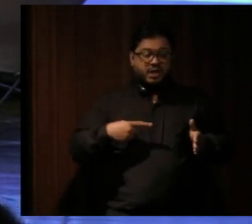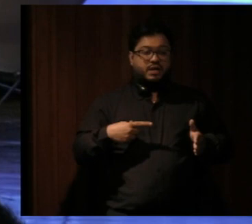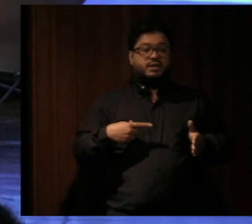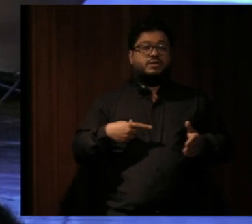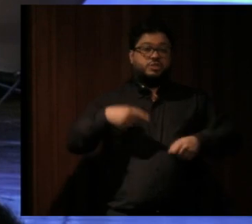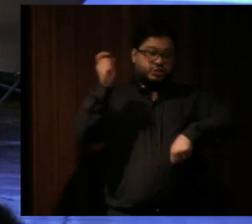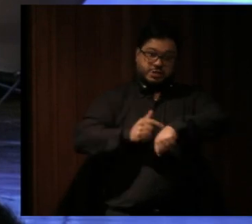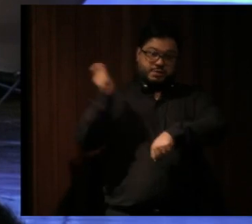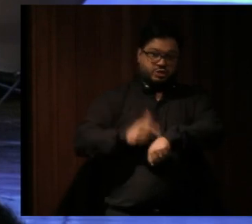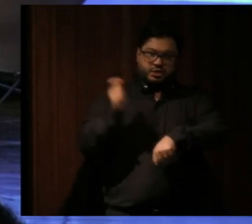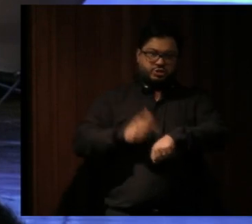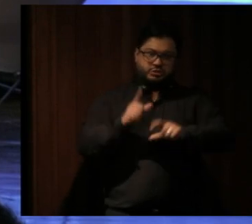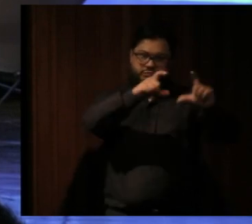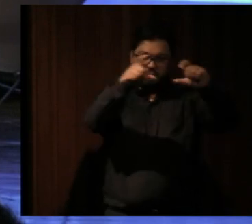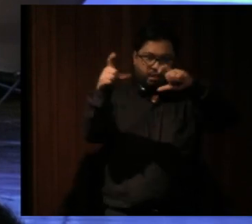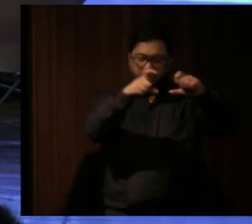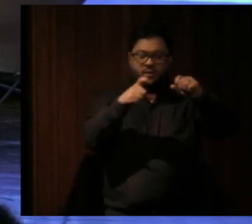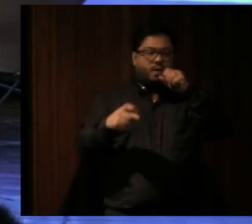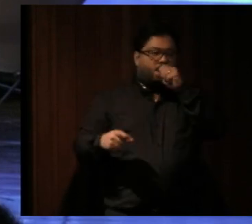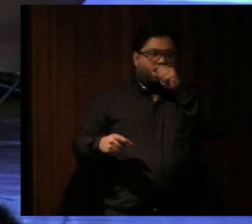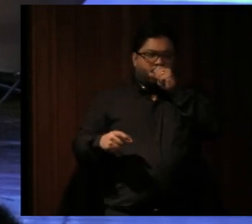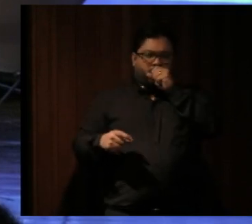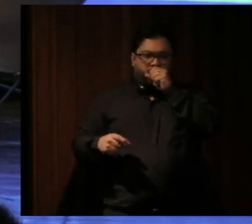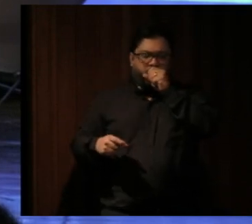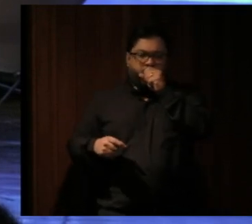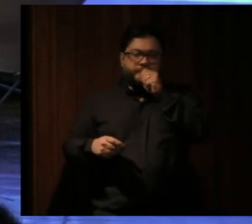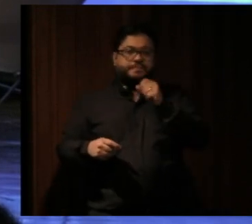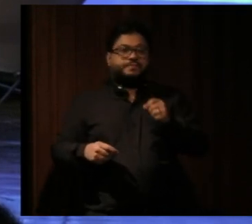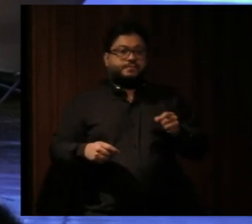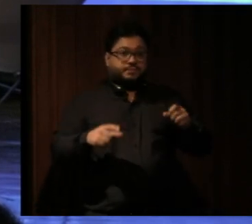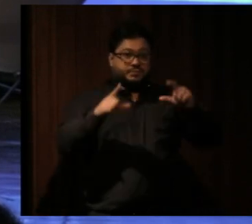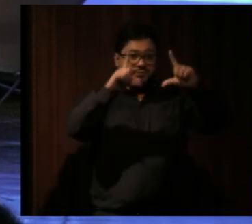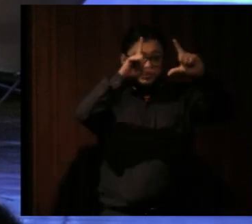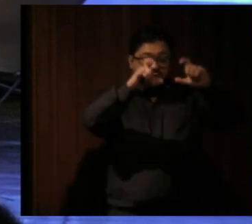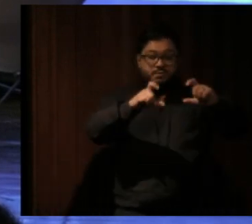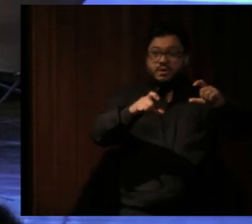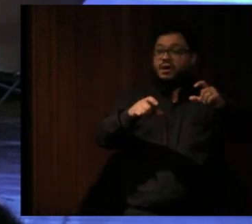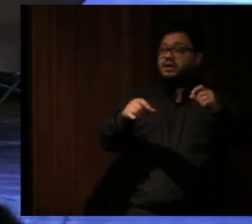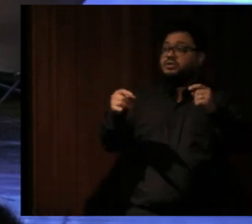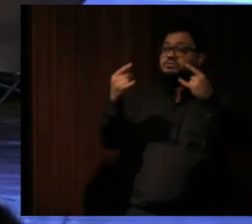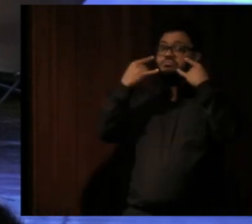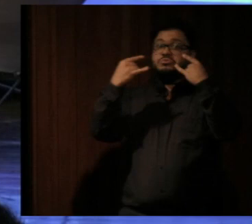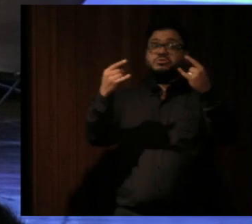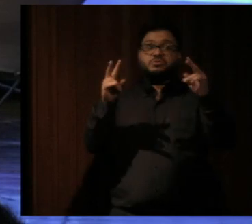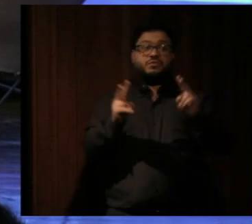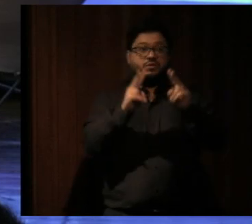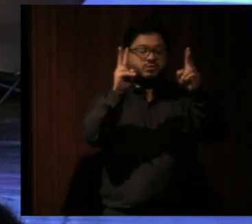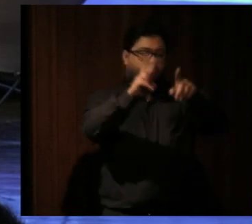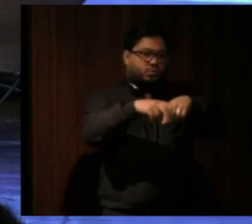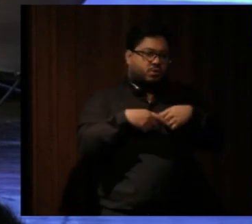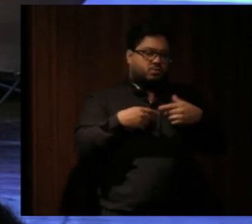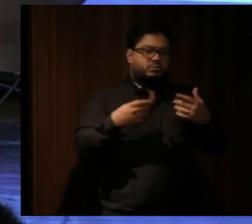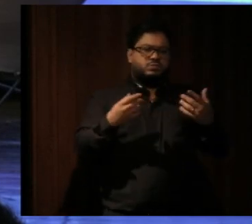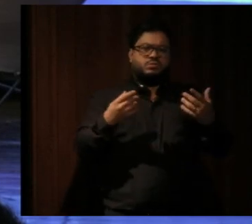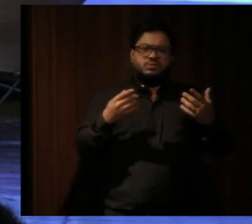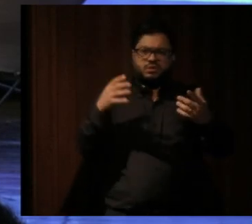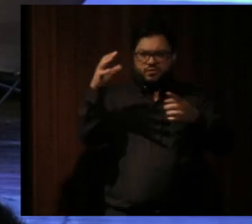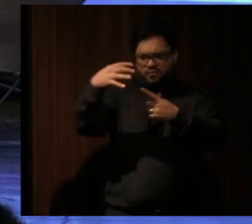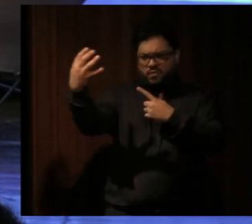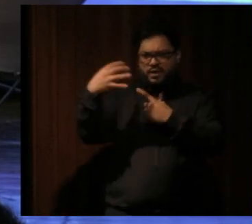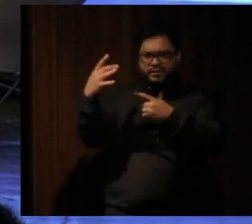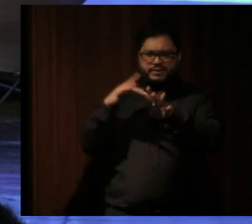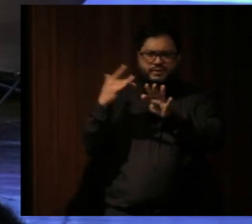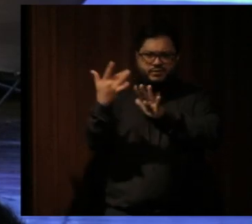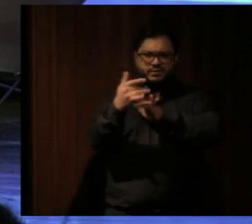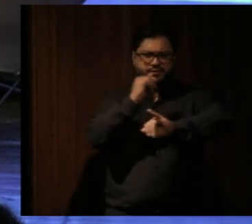de imediatismo né a gente tá numa era de imagem de espetacularização por conta né Muito da influência das redes